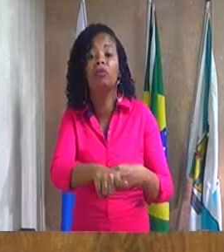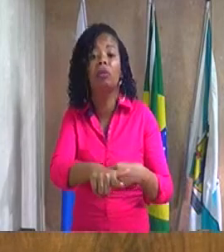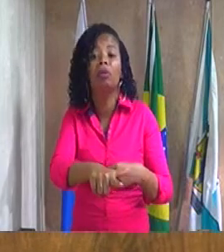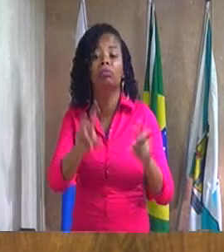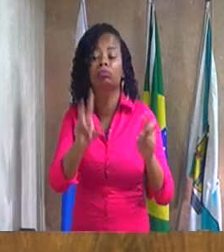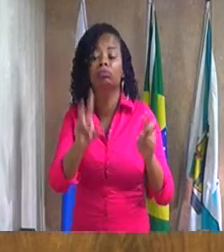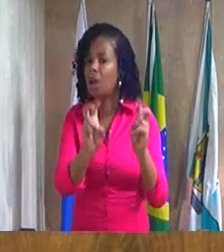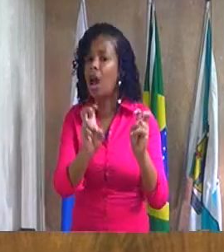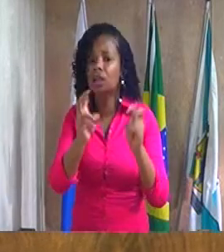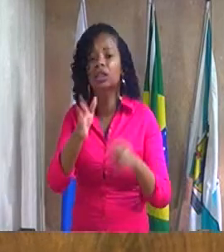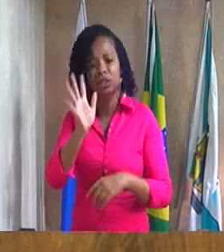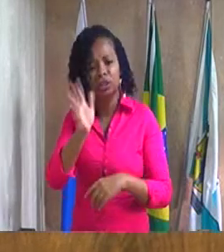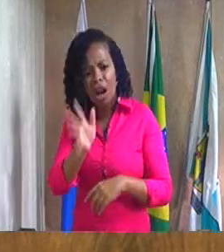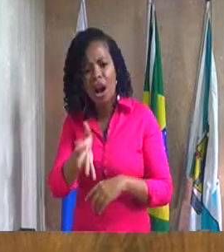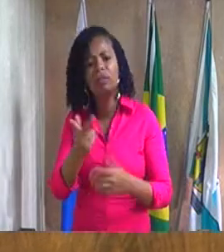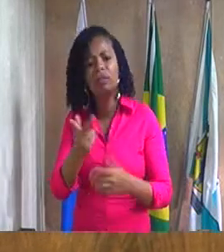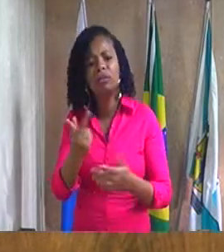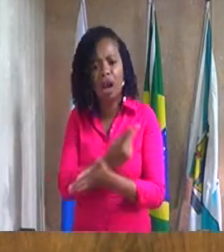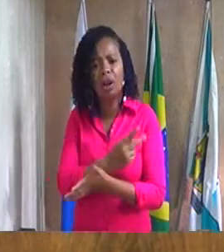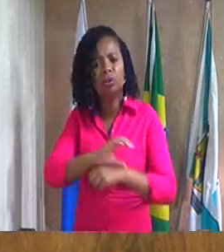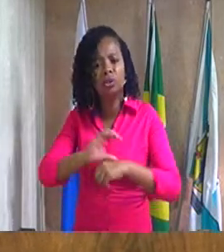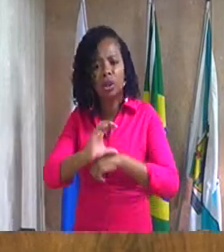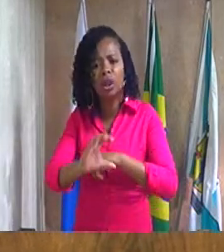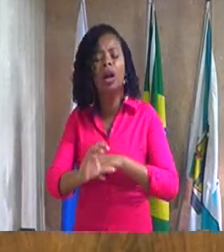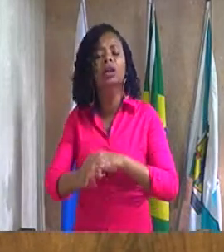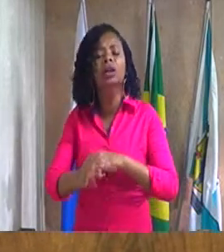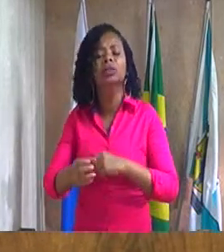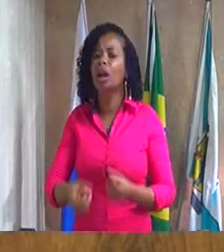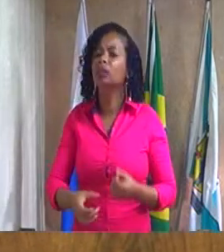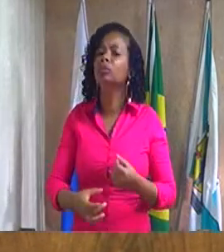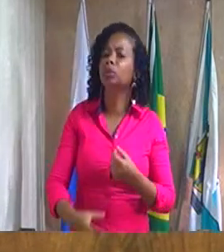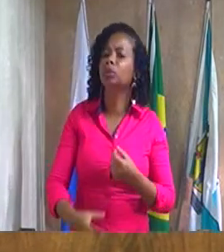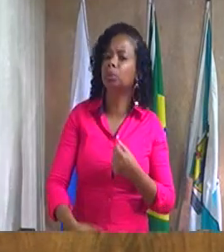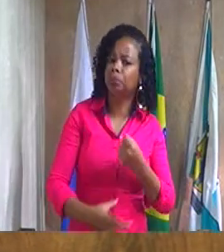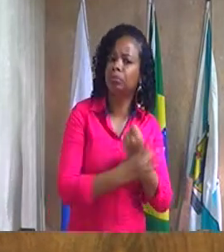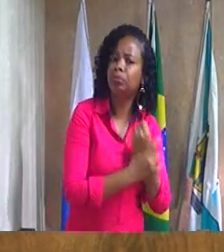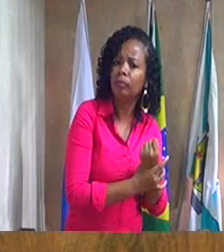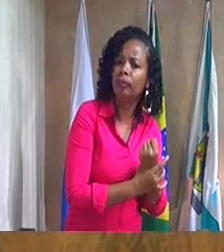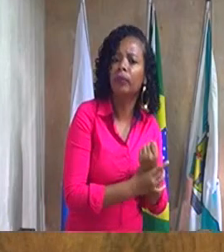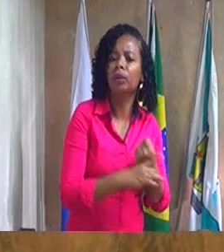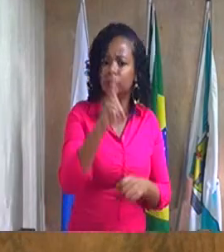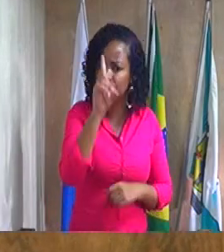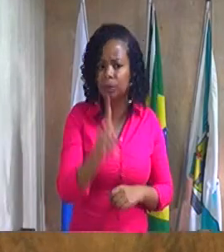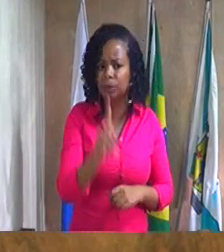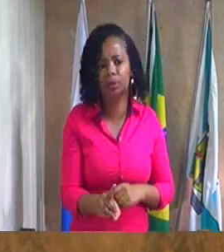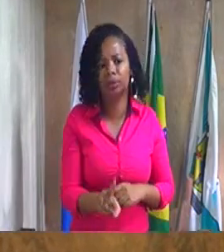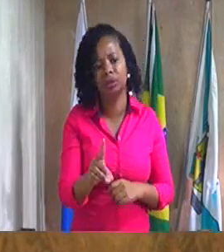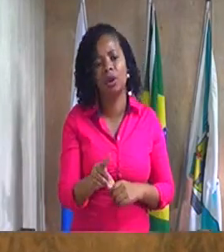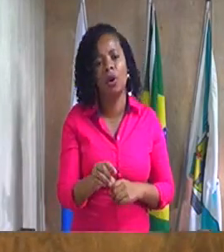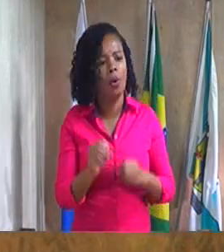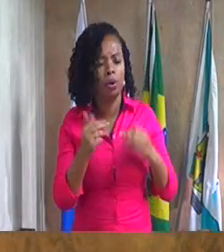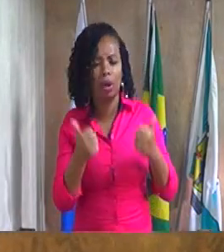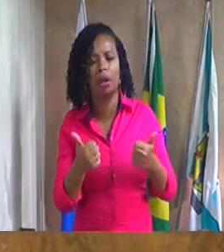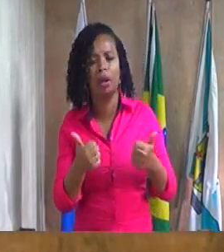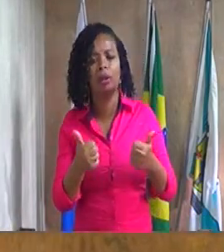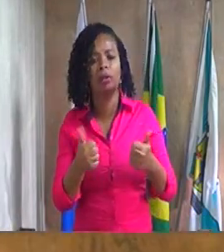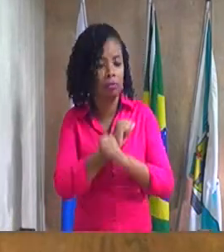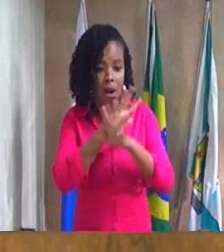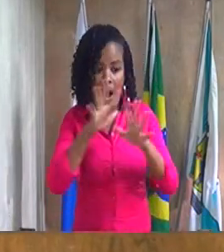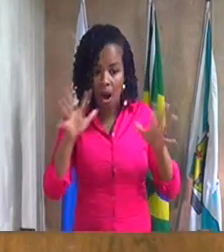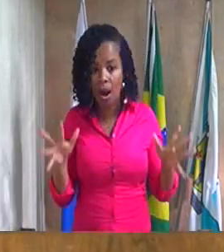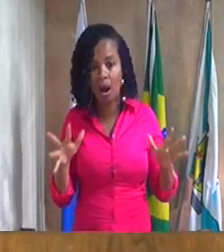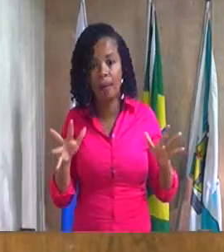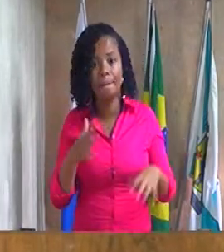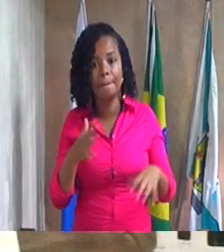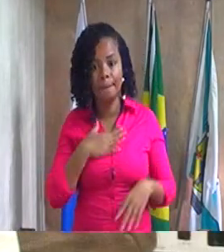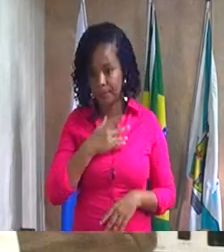porque já é a Constituição já nos garante esse direito. Tá bom, meus pares? Ficou claro, meu